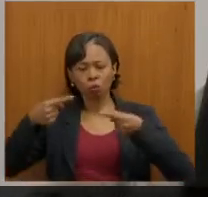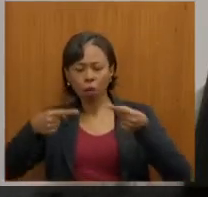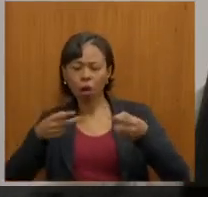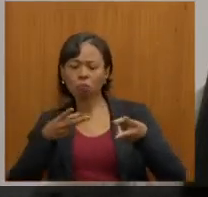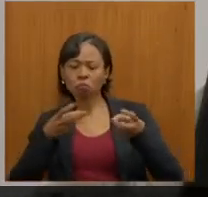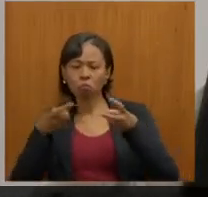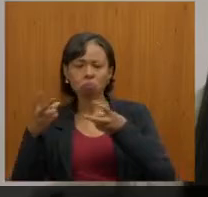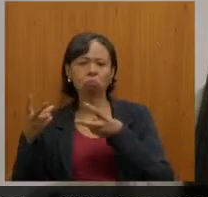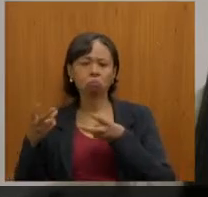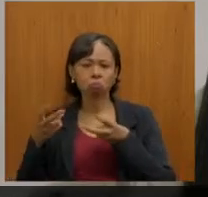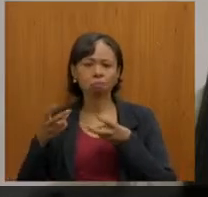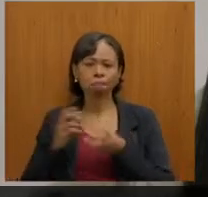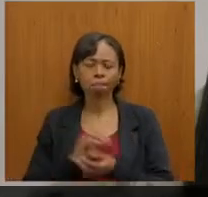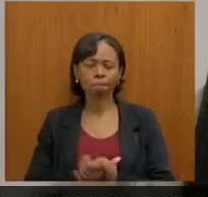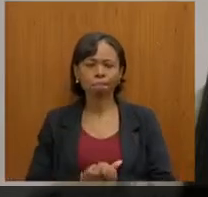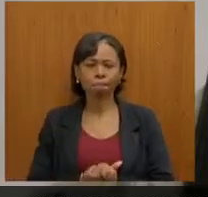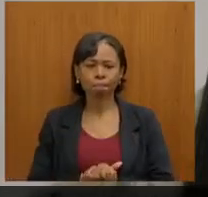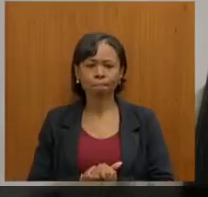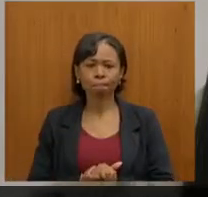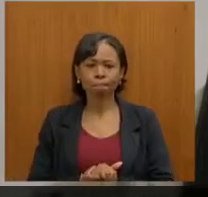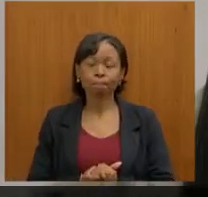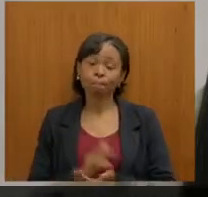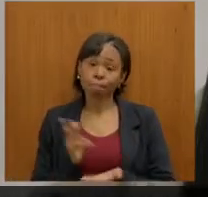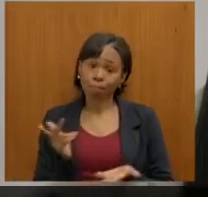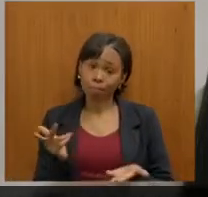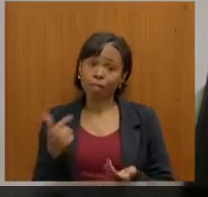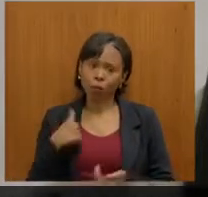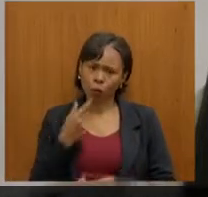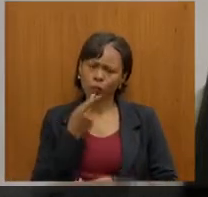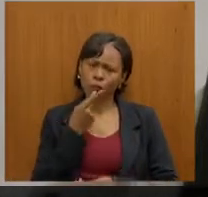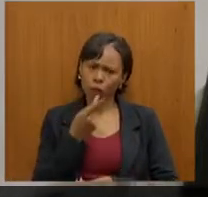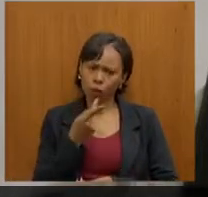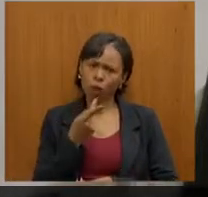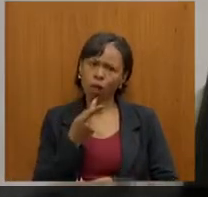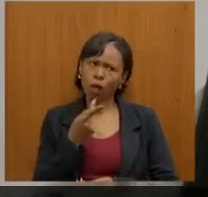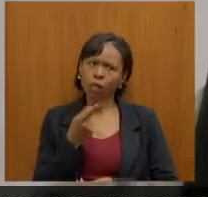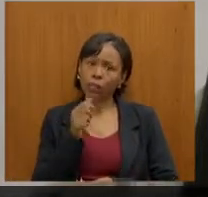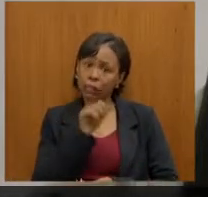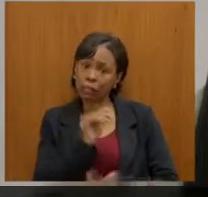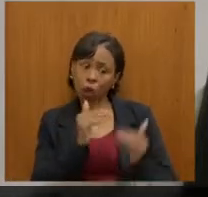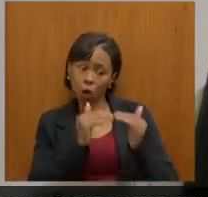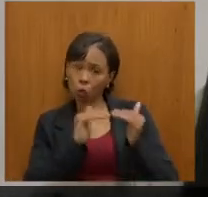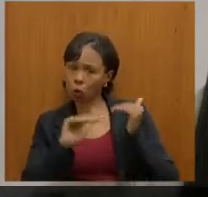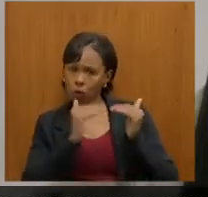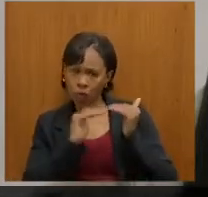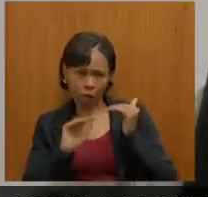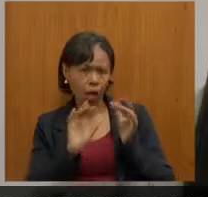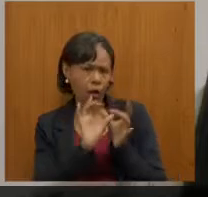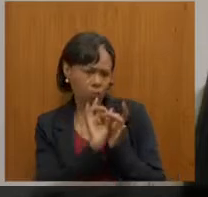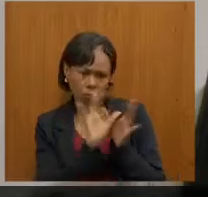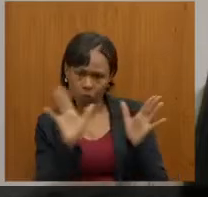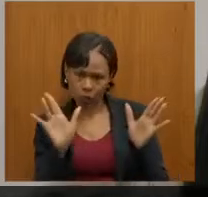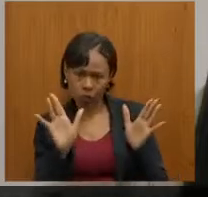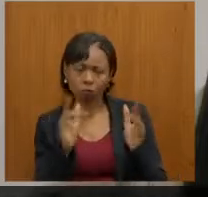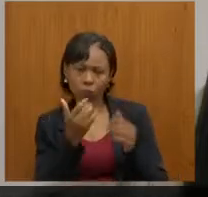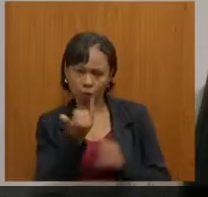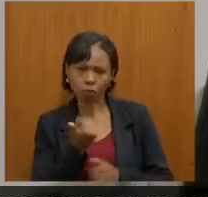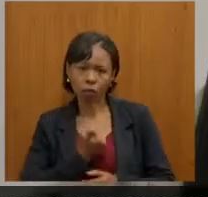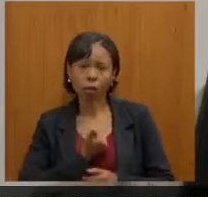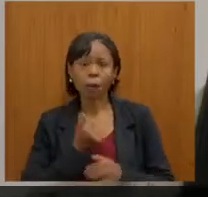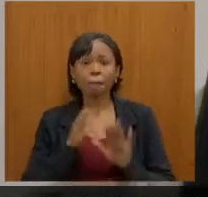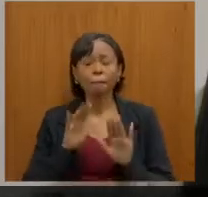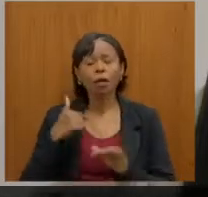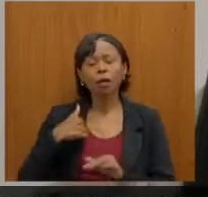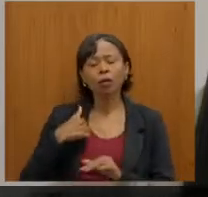é certo modo eu posso falar aqui se alguém não concordar pode manifestar o que eu vejo aqui